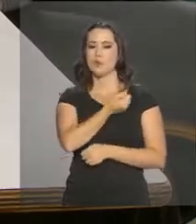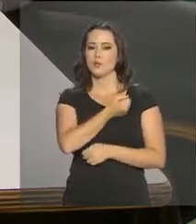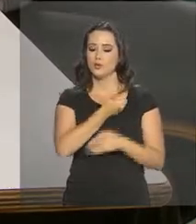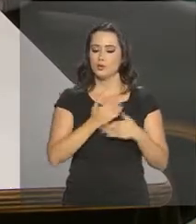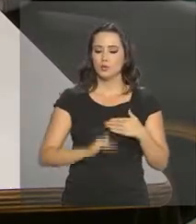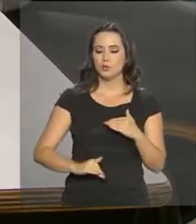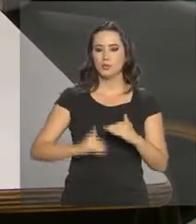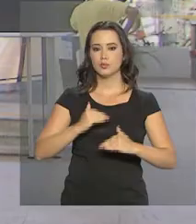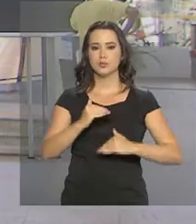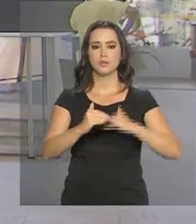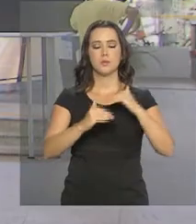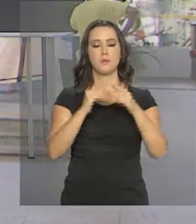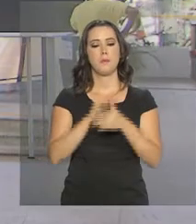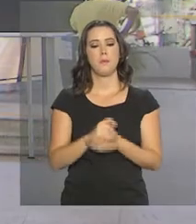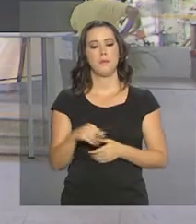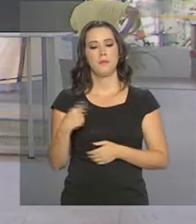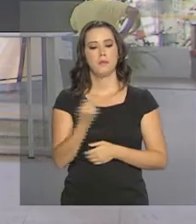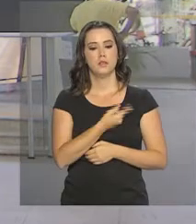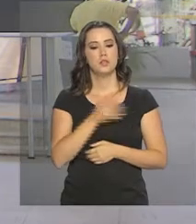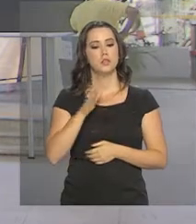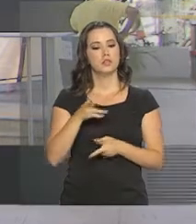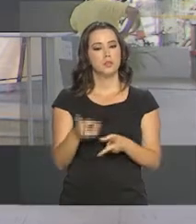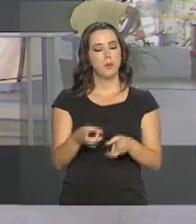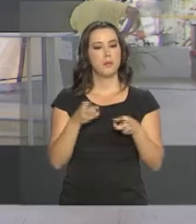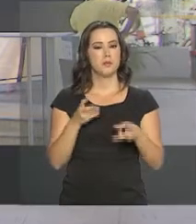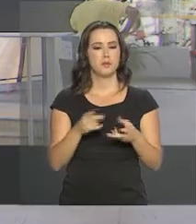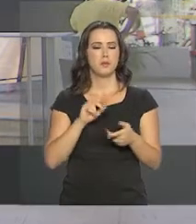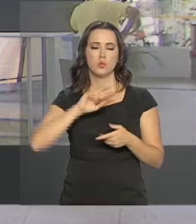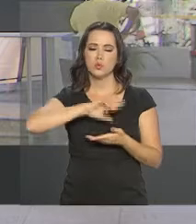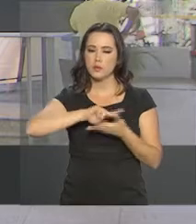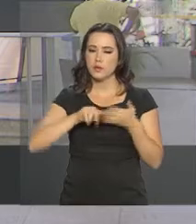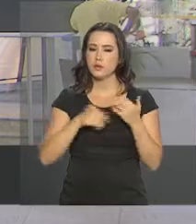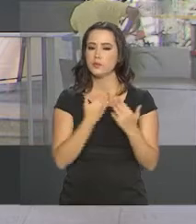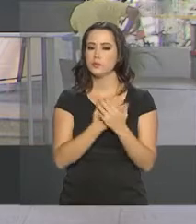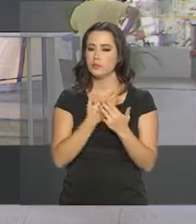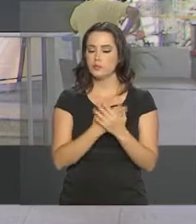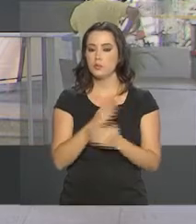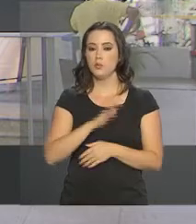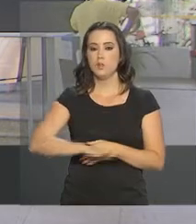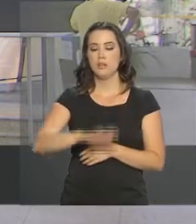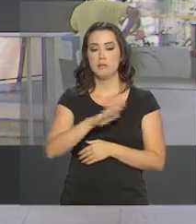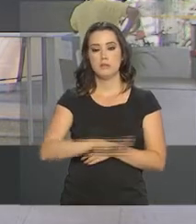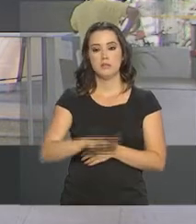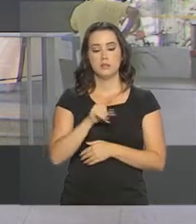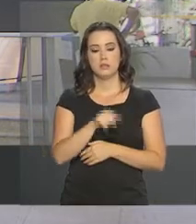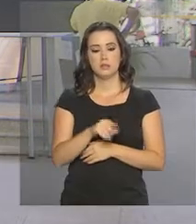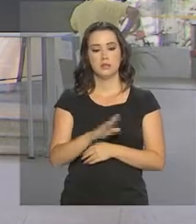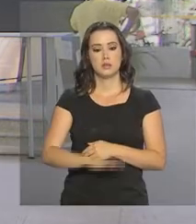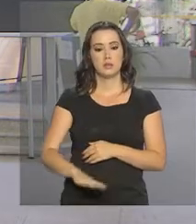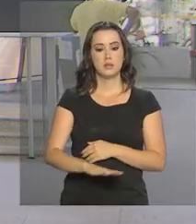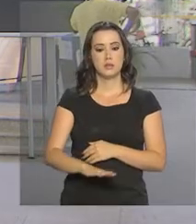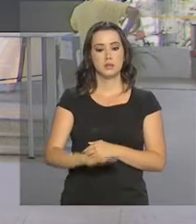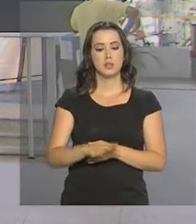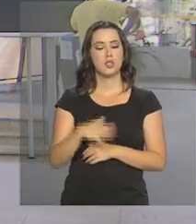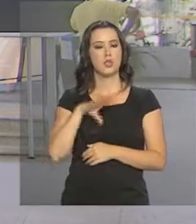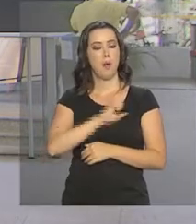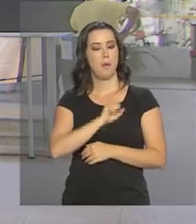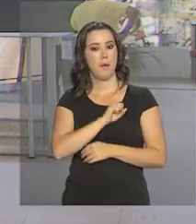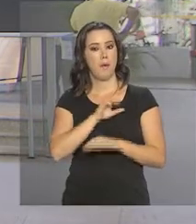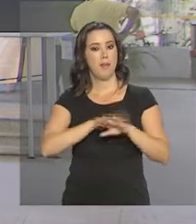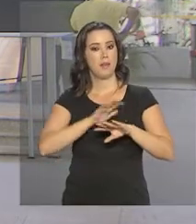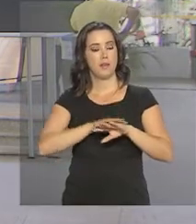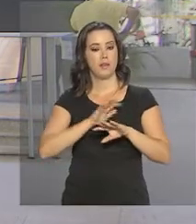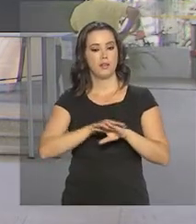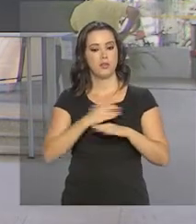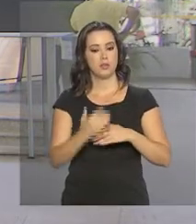nesta faixa etária a gente já percebeu por vários estudos que as crianças que quando são bem pequenininhas adora matemática de modo